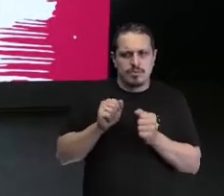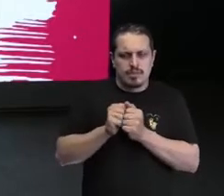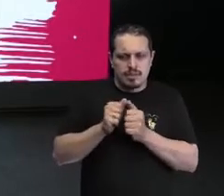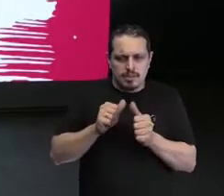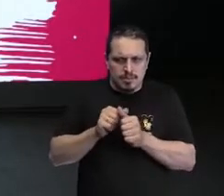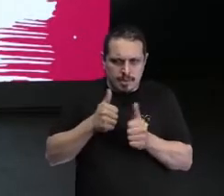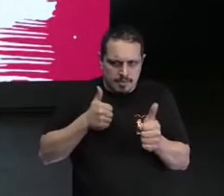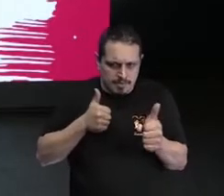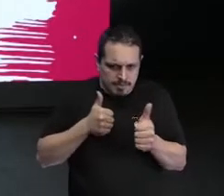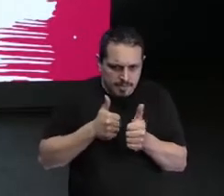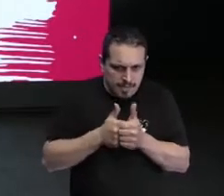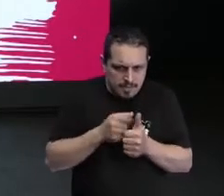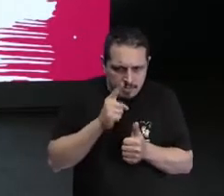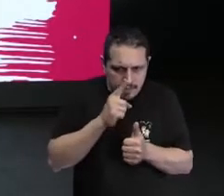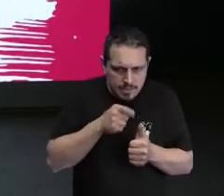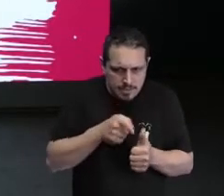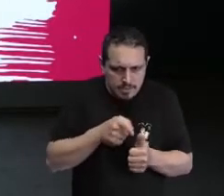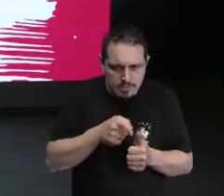mamãe, filho.